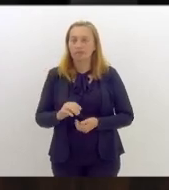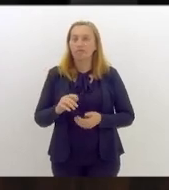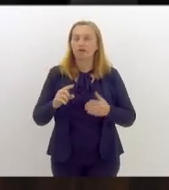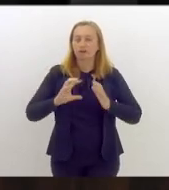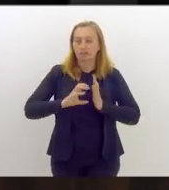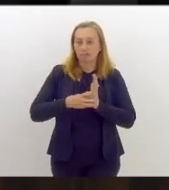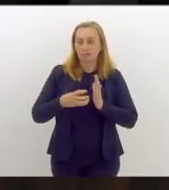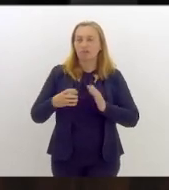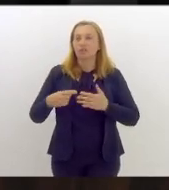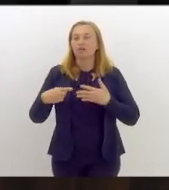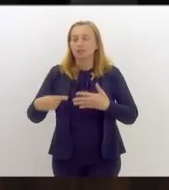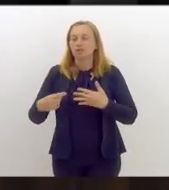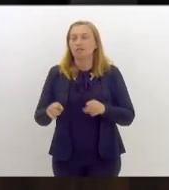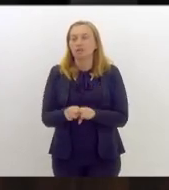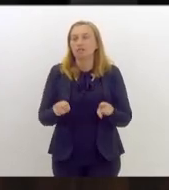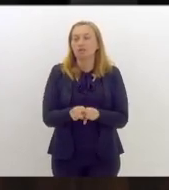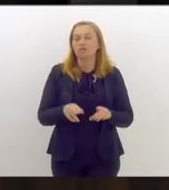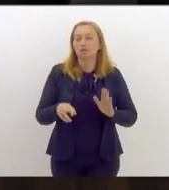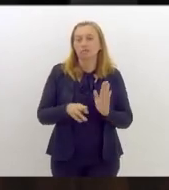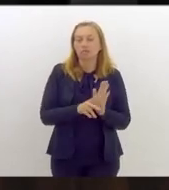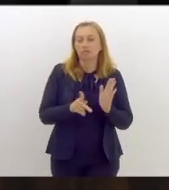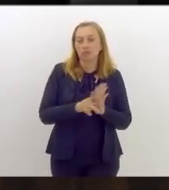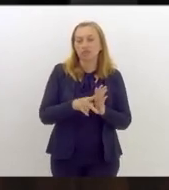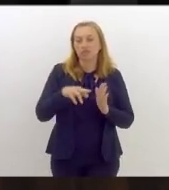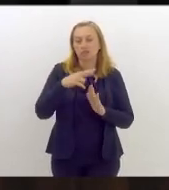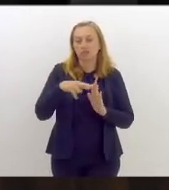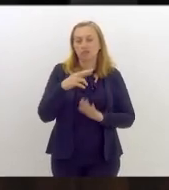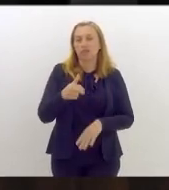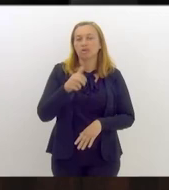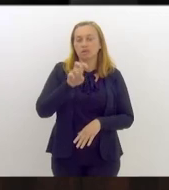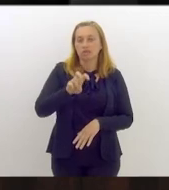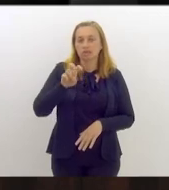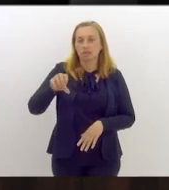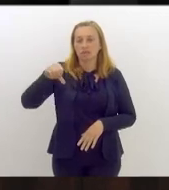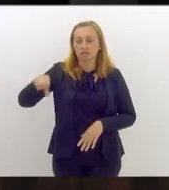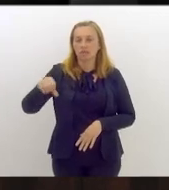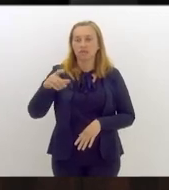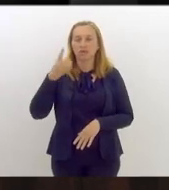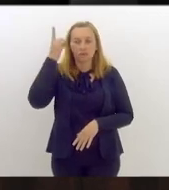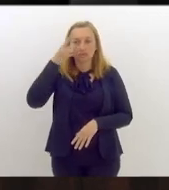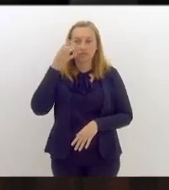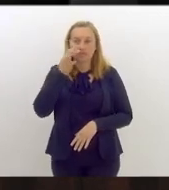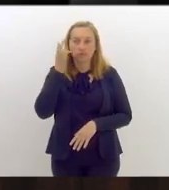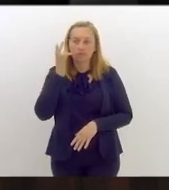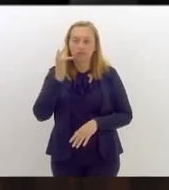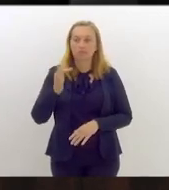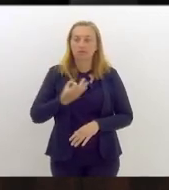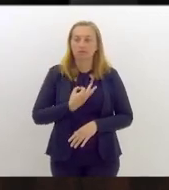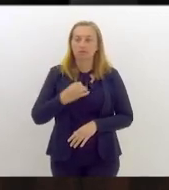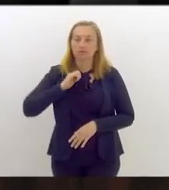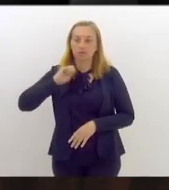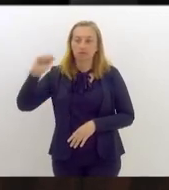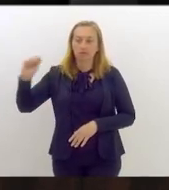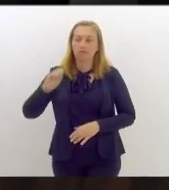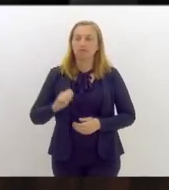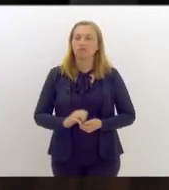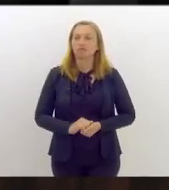Pessoal também, abstenção. Projeto de resolução 1559 de 22, de autoria do deputado Flávio Serafini. Concede medalha a Tiradentes,